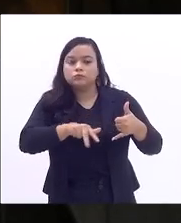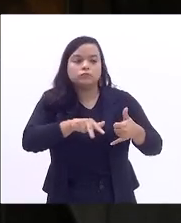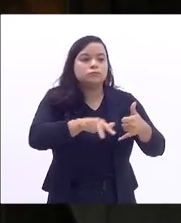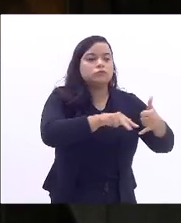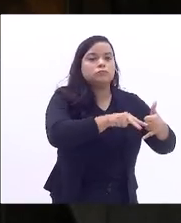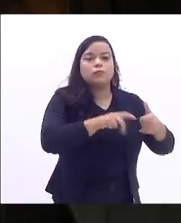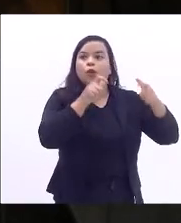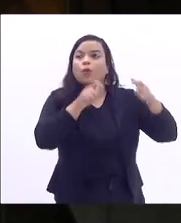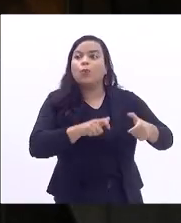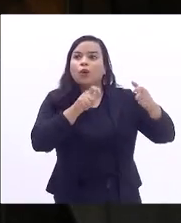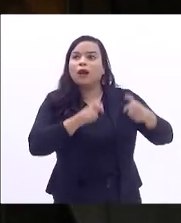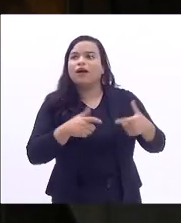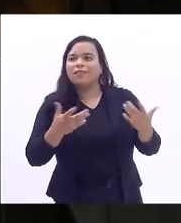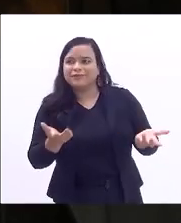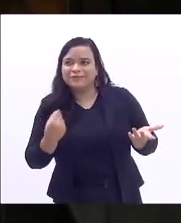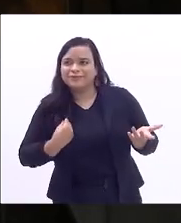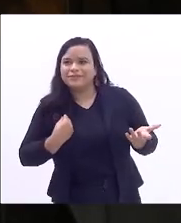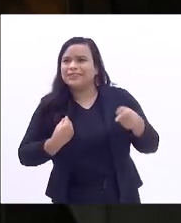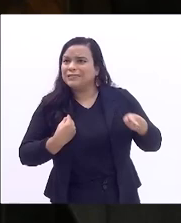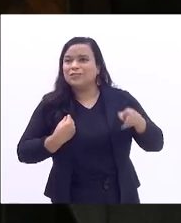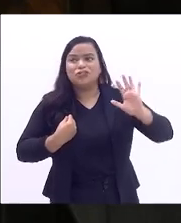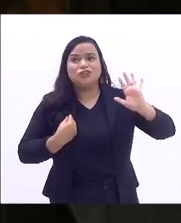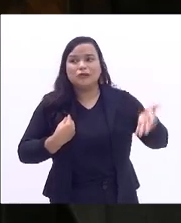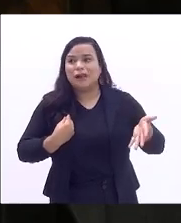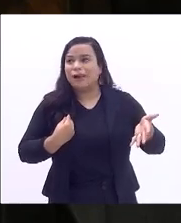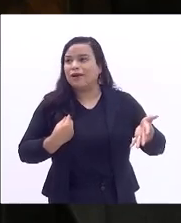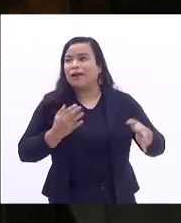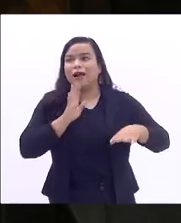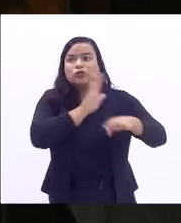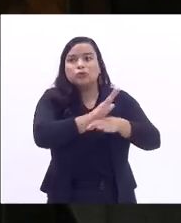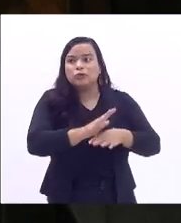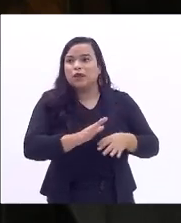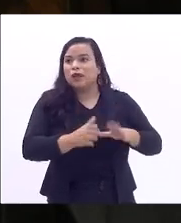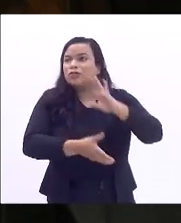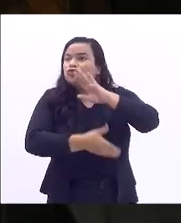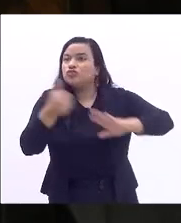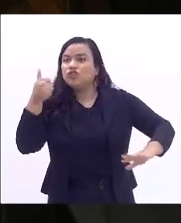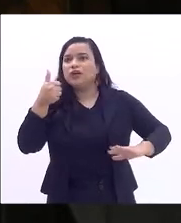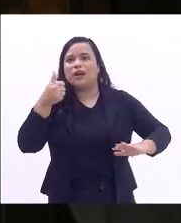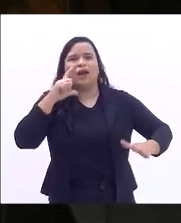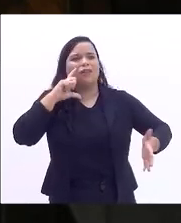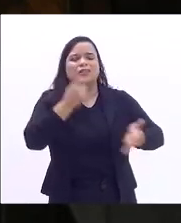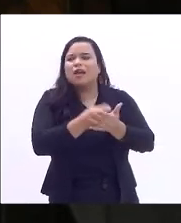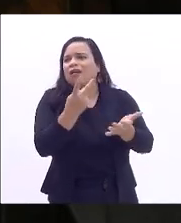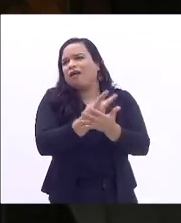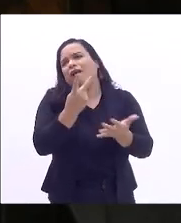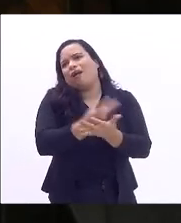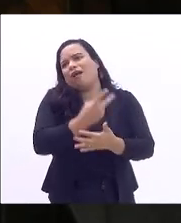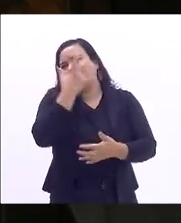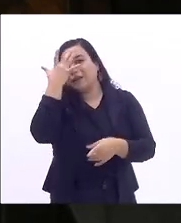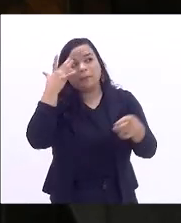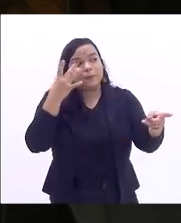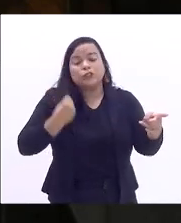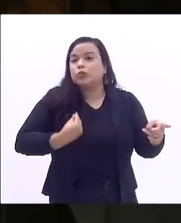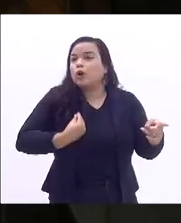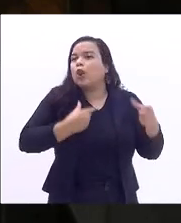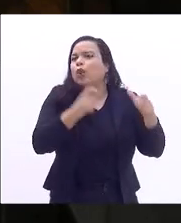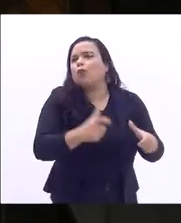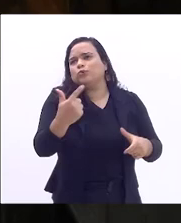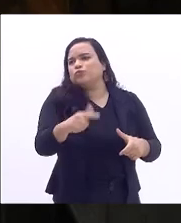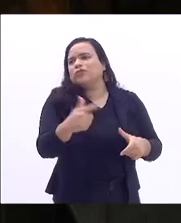eliminaria dezenas e dezenas de condenações de pessoas que não estavam no local onde foi cometido o ilícito